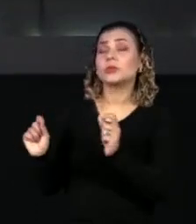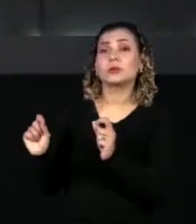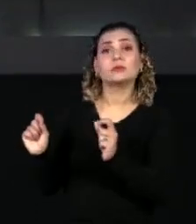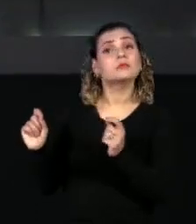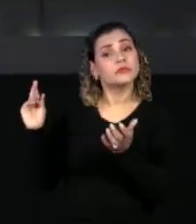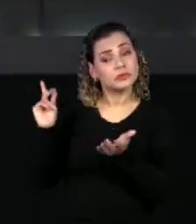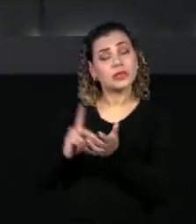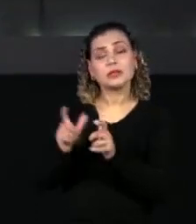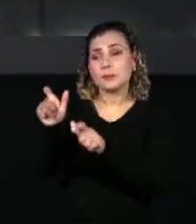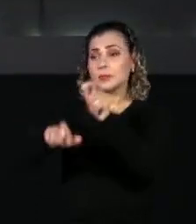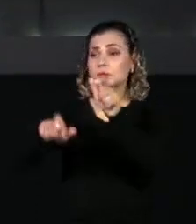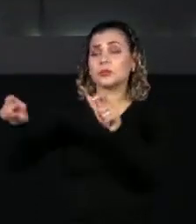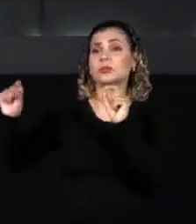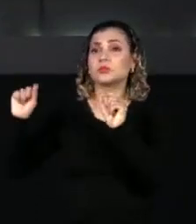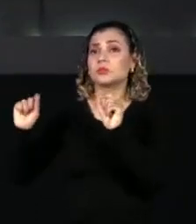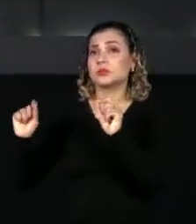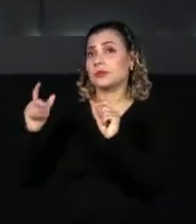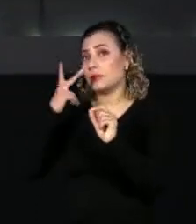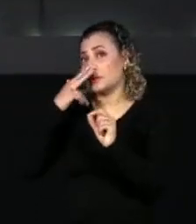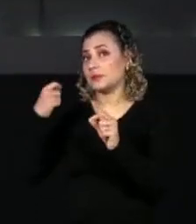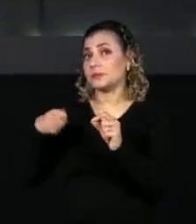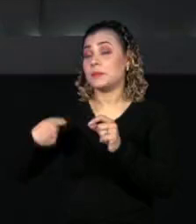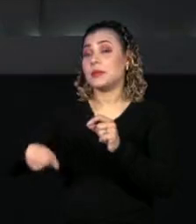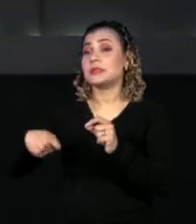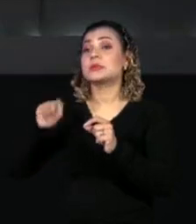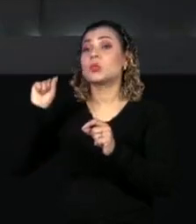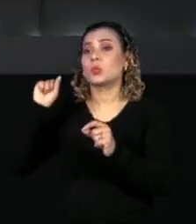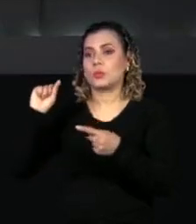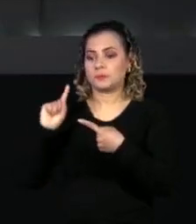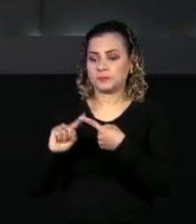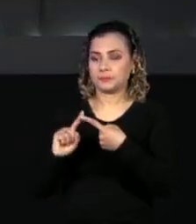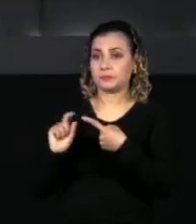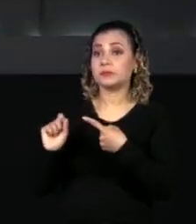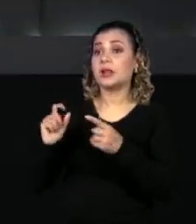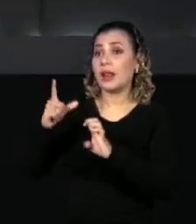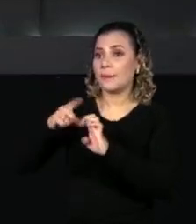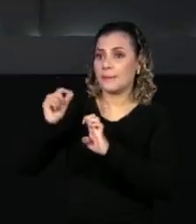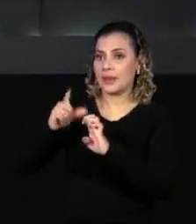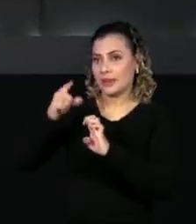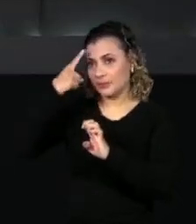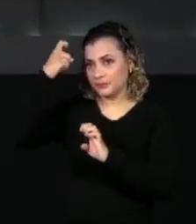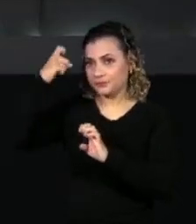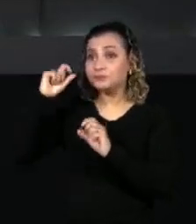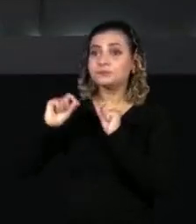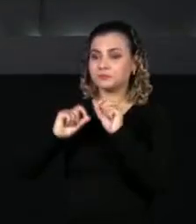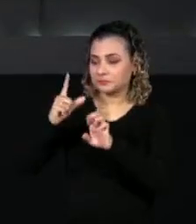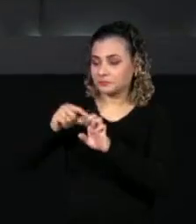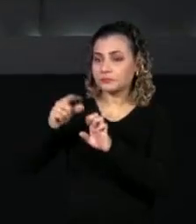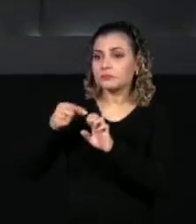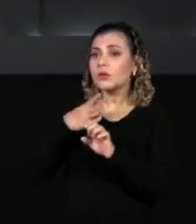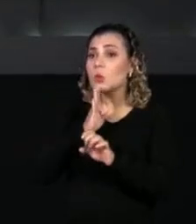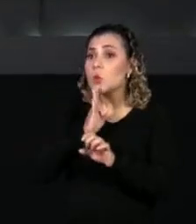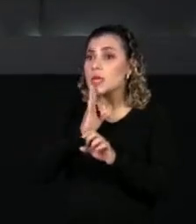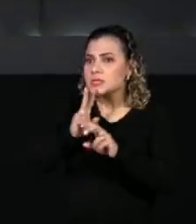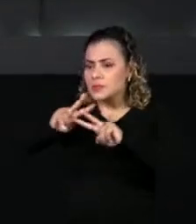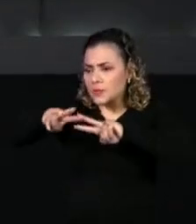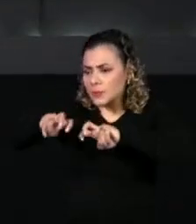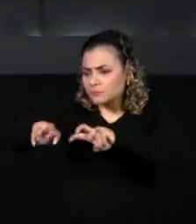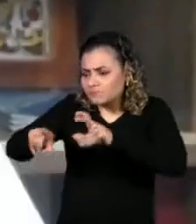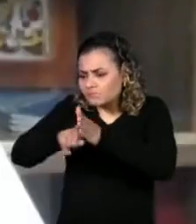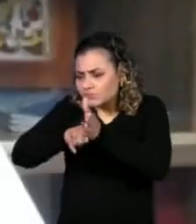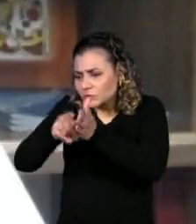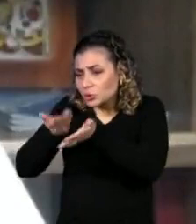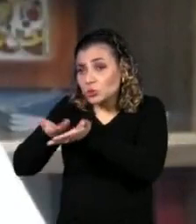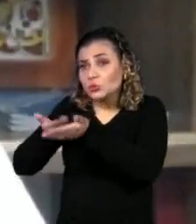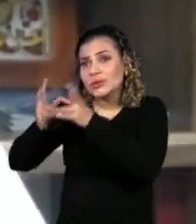a gente precisa, acho que, das seguintes questões. Primeiro, que o empreendedor procure conhecimento sobre